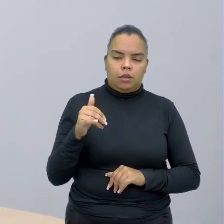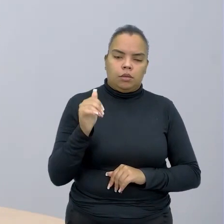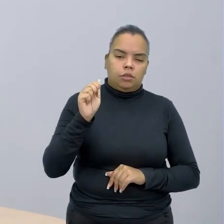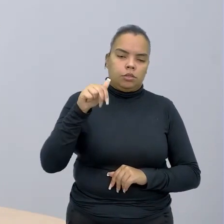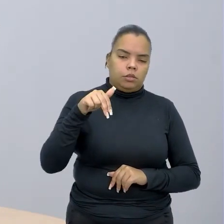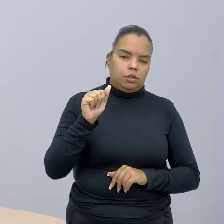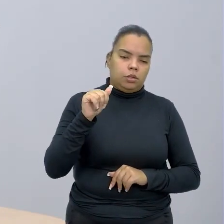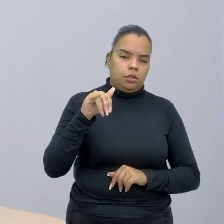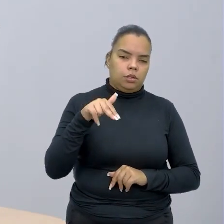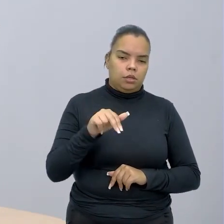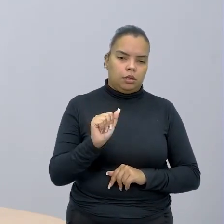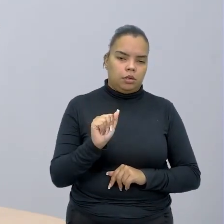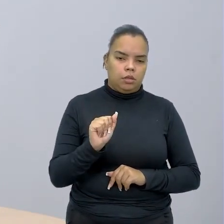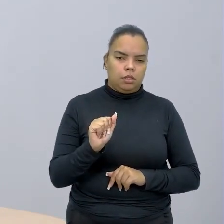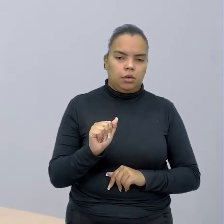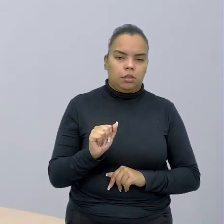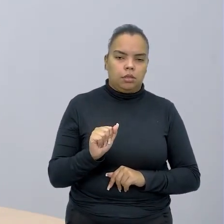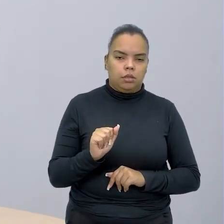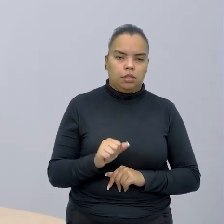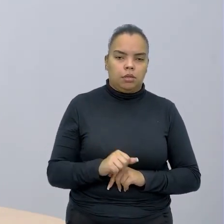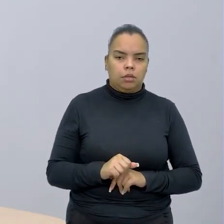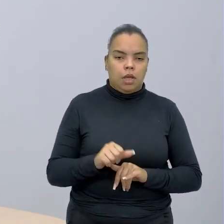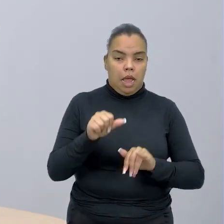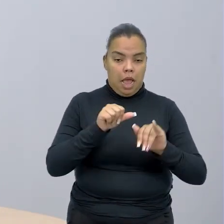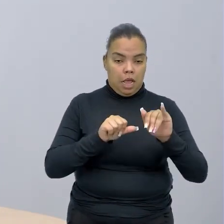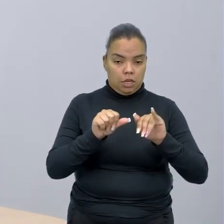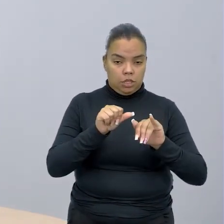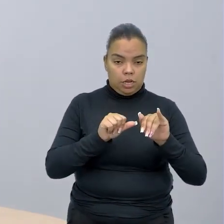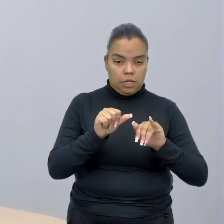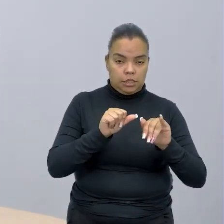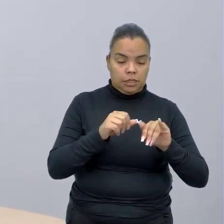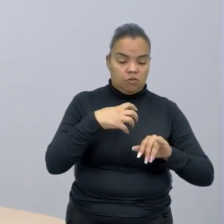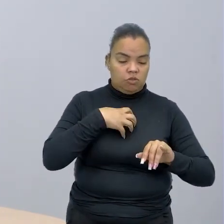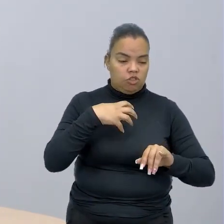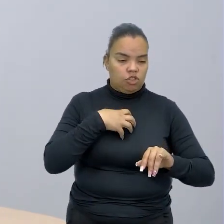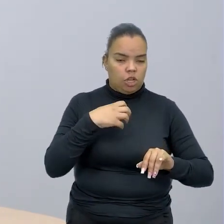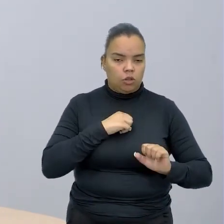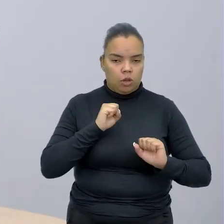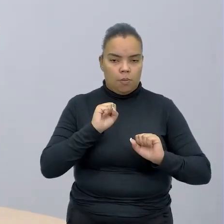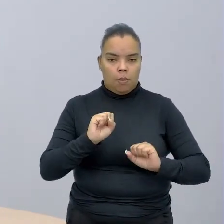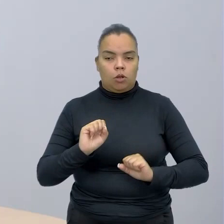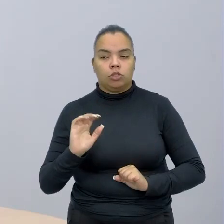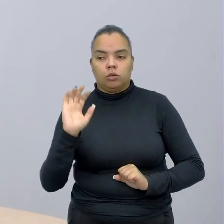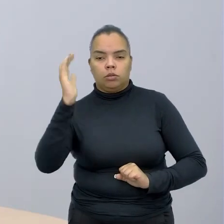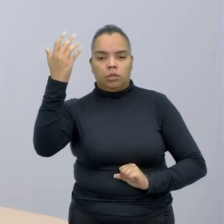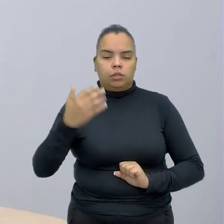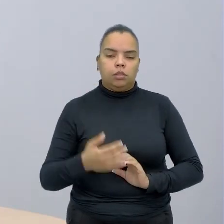formas de radiação que o homem pode receber. Isto mesmo. Aí nós temos também